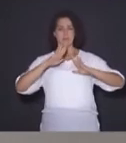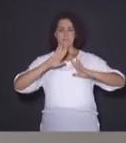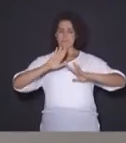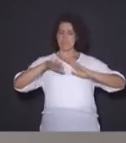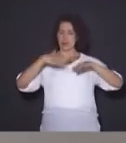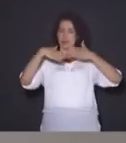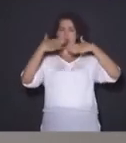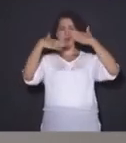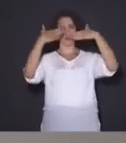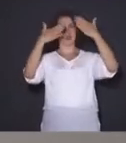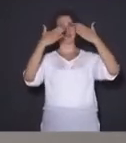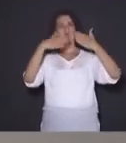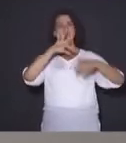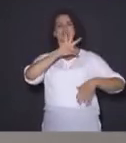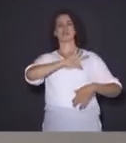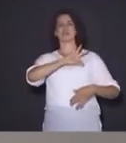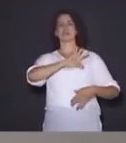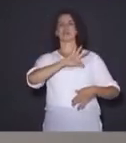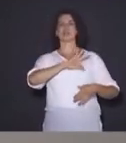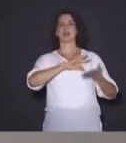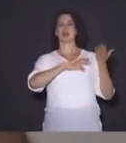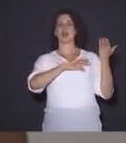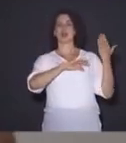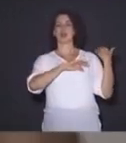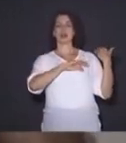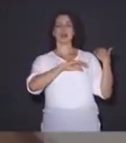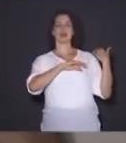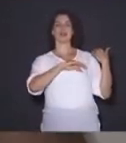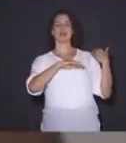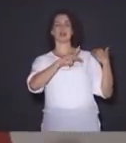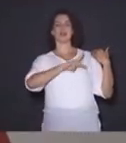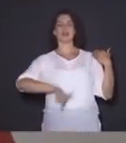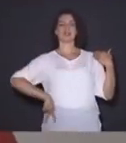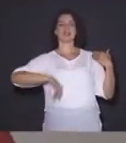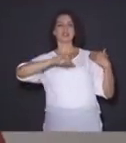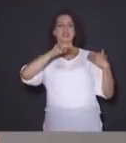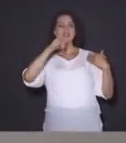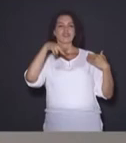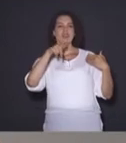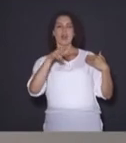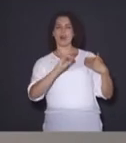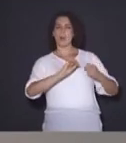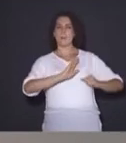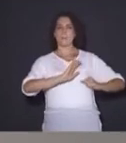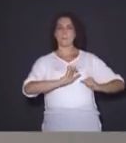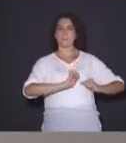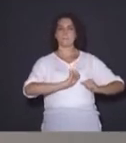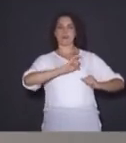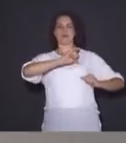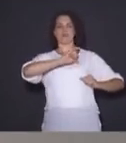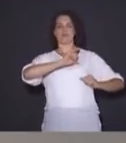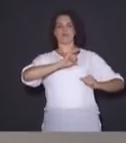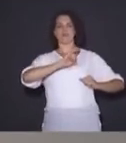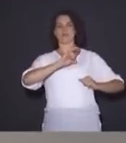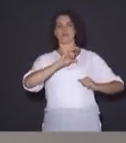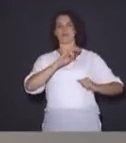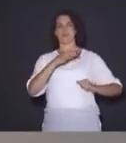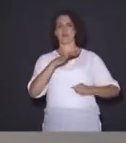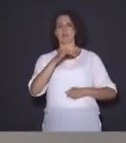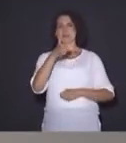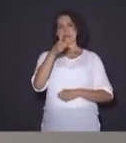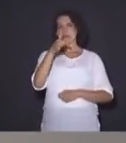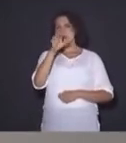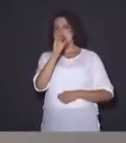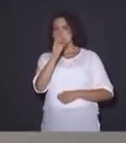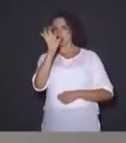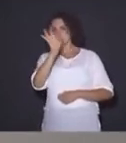o salário mínimo do jango foi um salário mínimo cresceu muito e ele 70% de aprovação